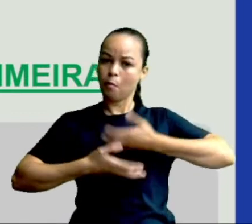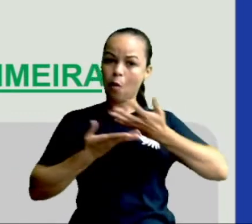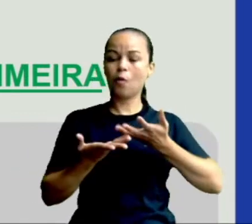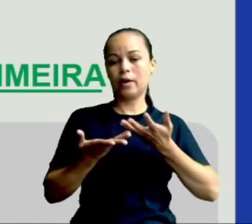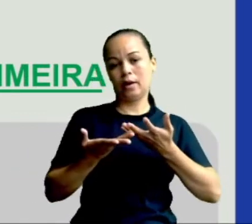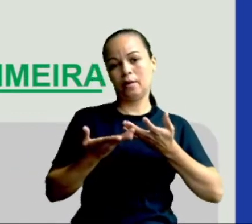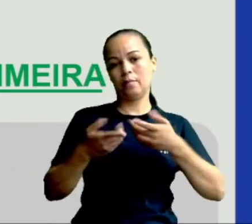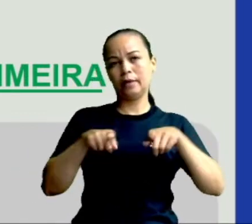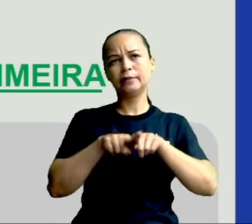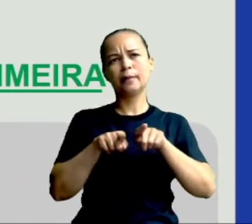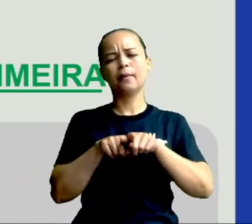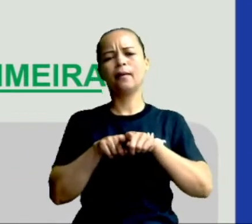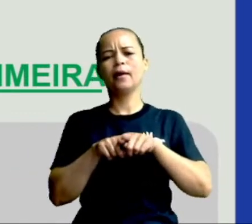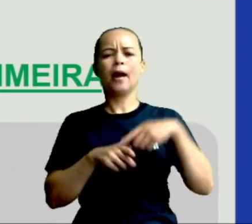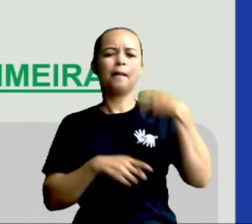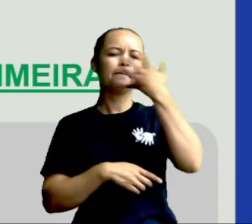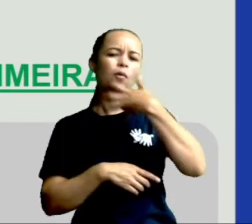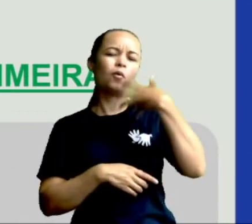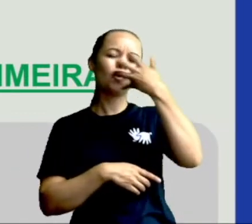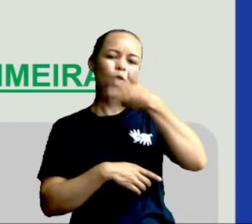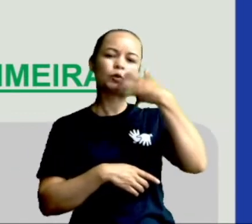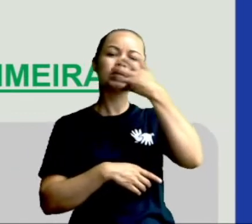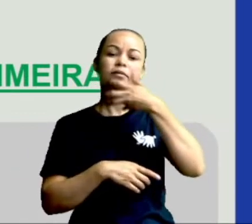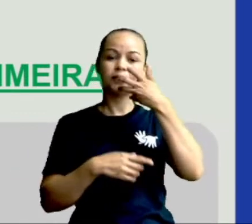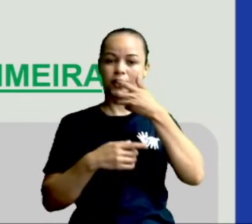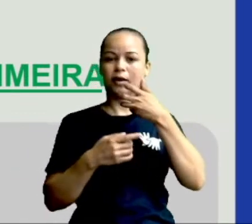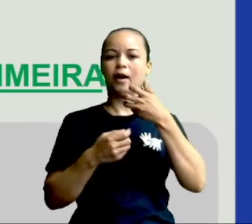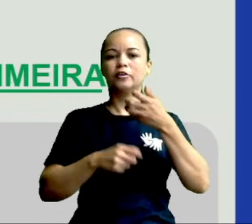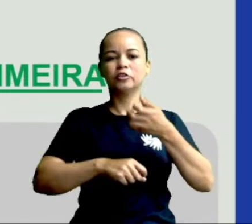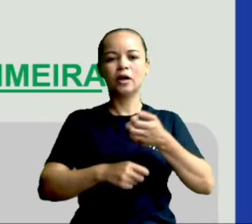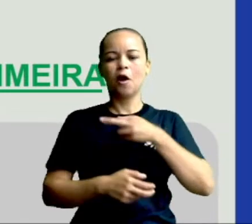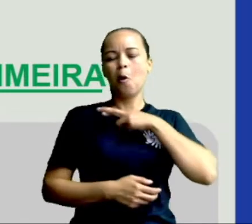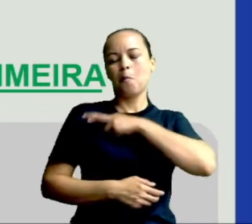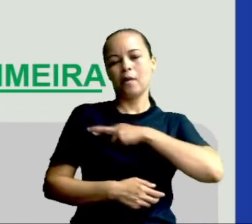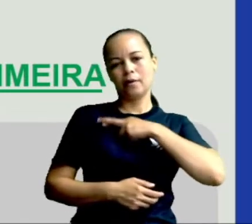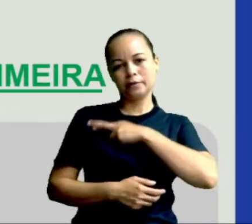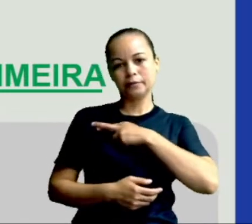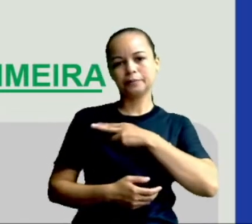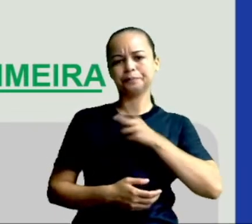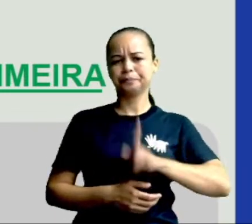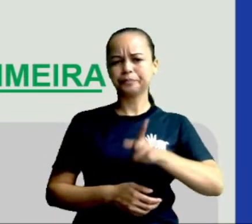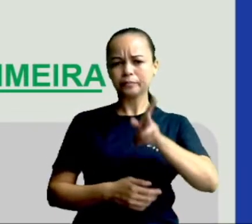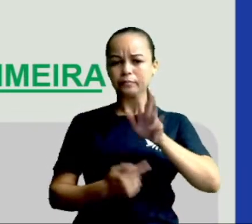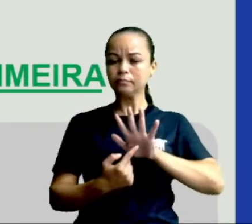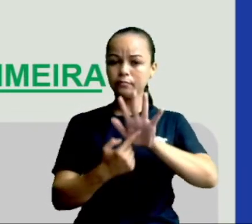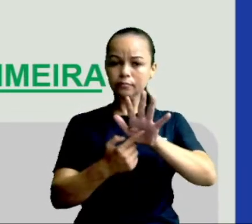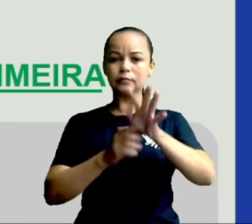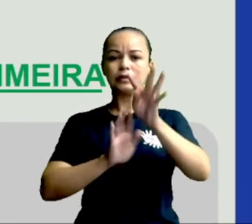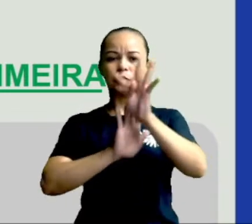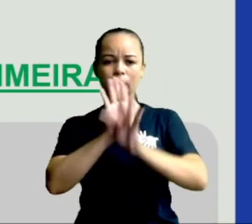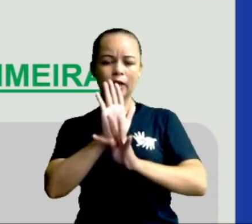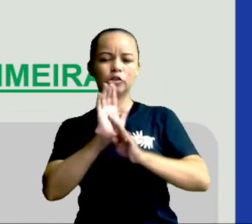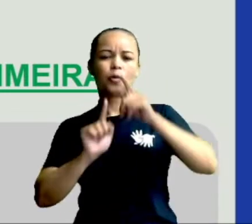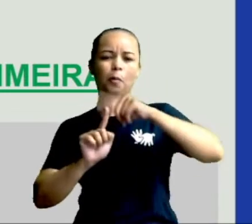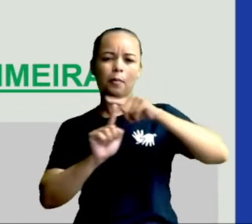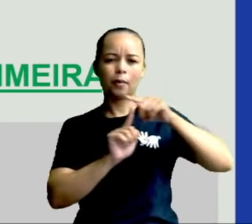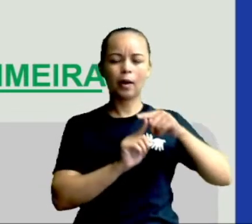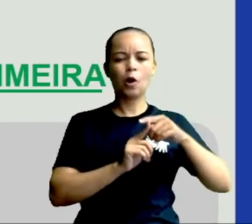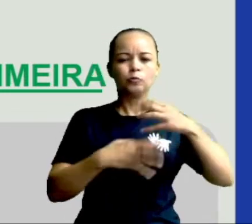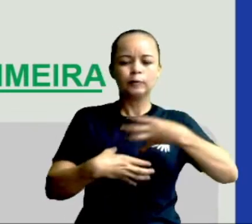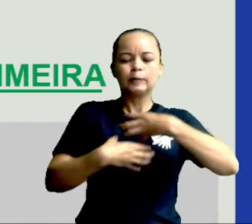nas músicas românticas. Por quê? Porque esses tipos de texto, eles sempre demonstram os sentimentos do